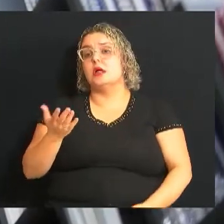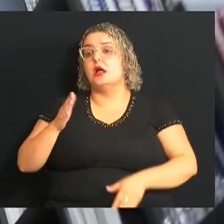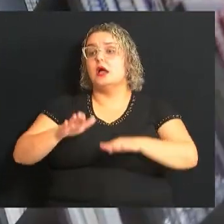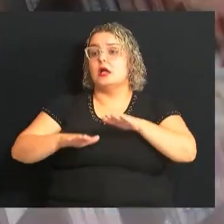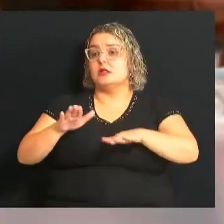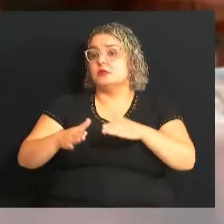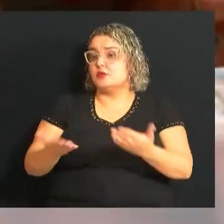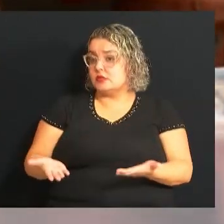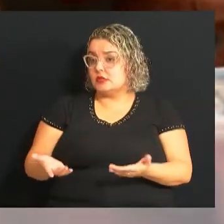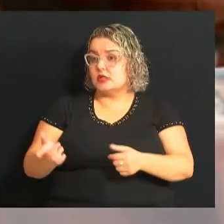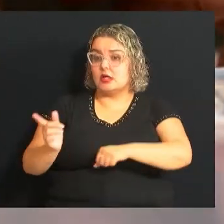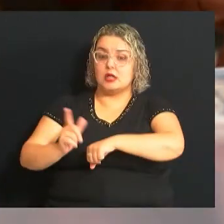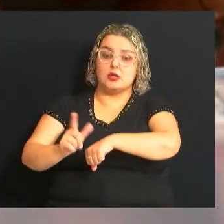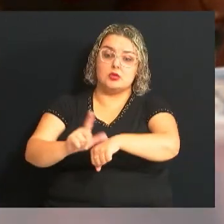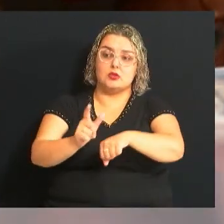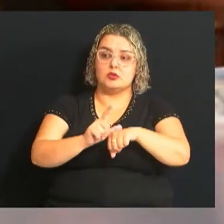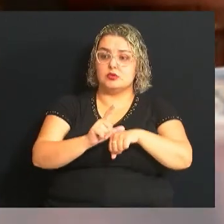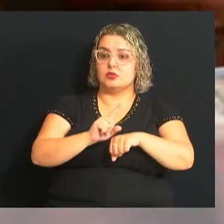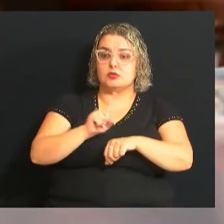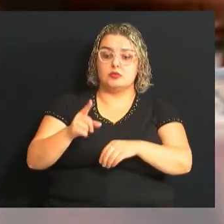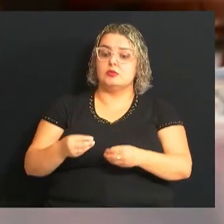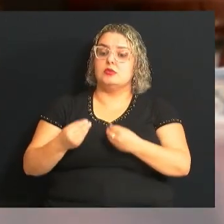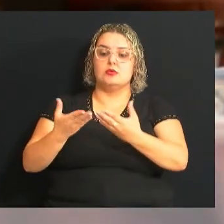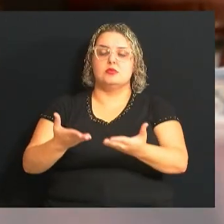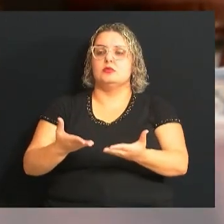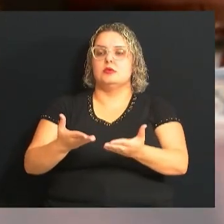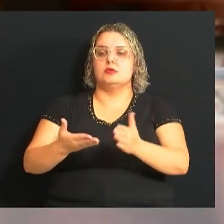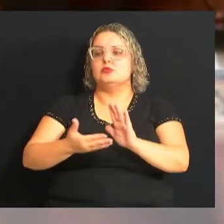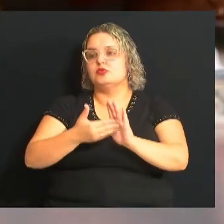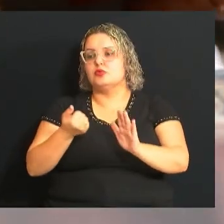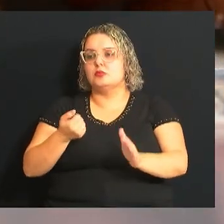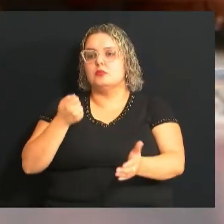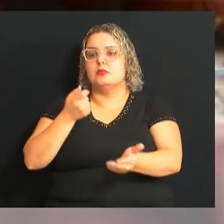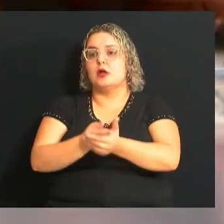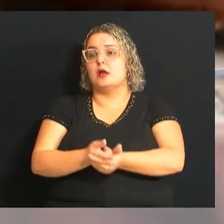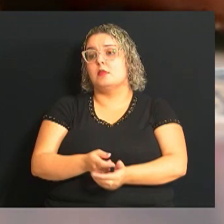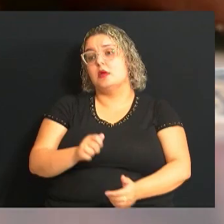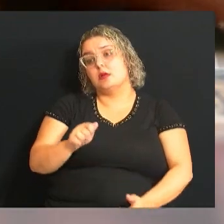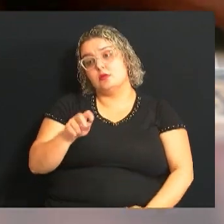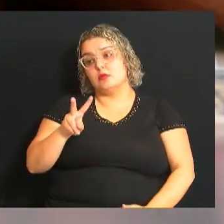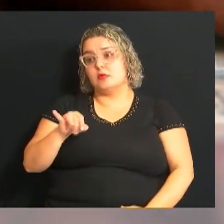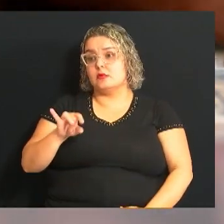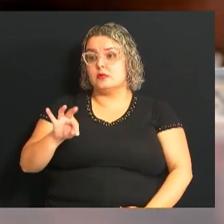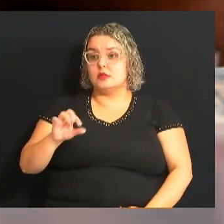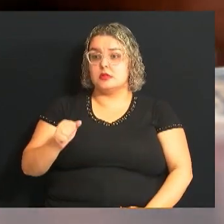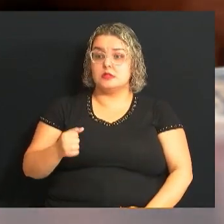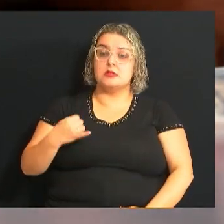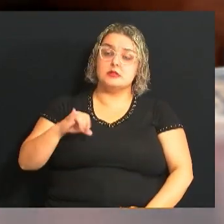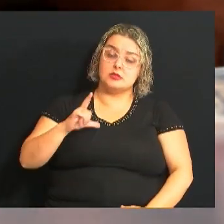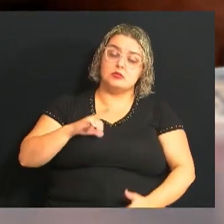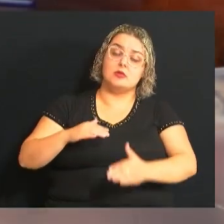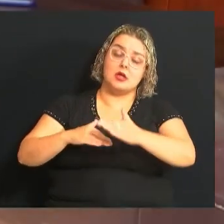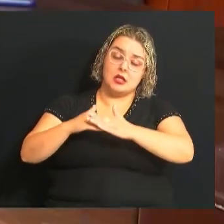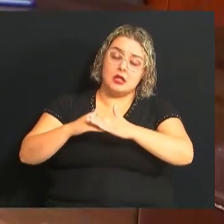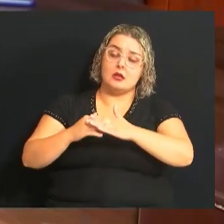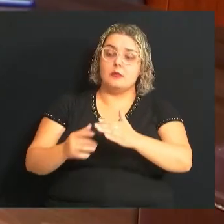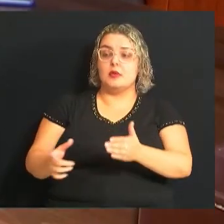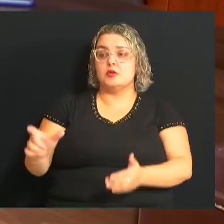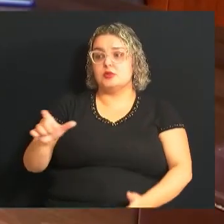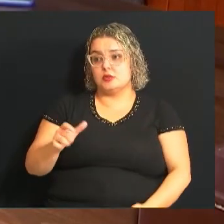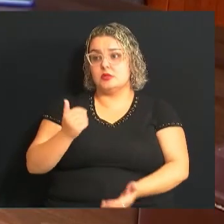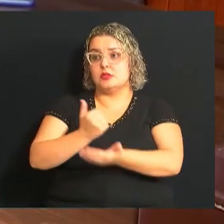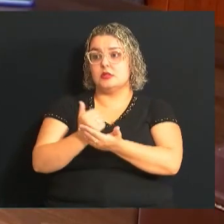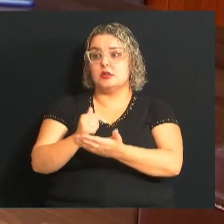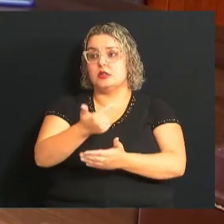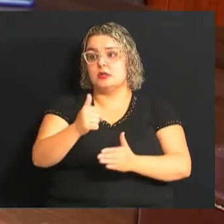as lojas não dão desconto para pagamento à vista. Se você tiver limite no cartão de crédito sem juros e for parcelado